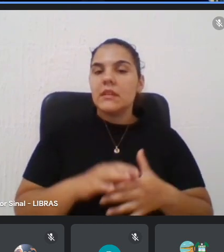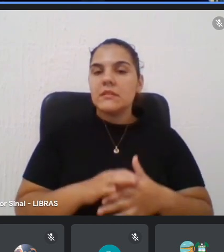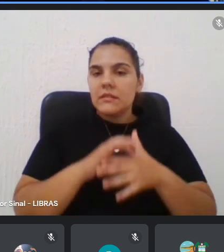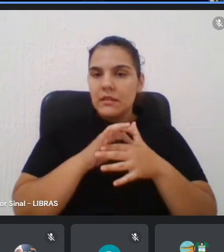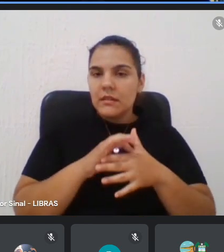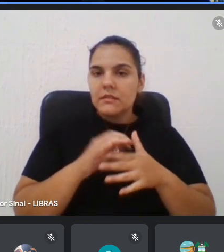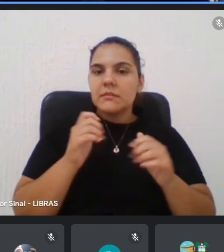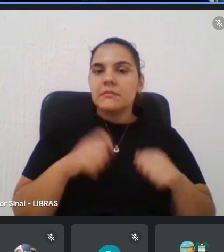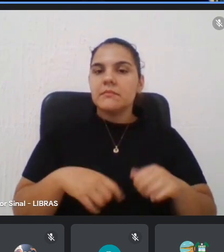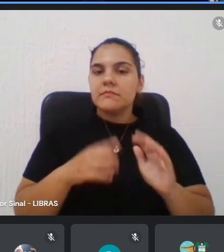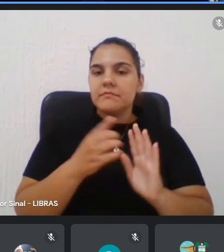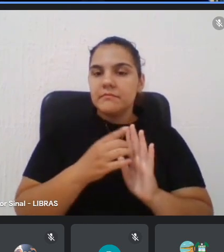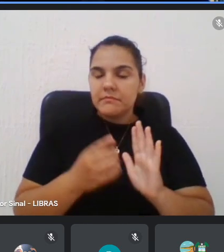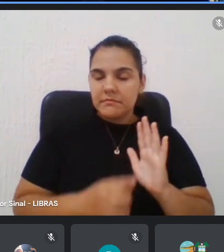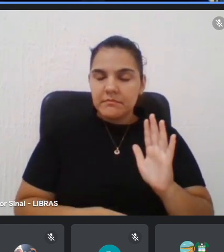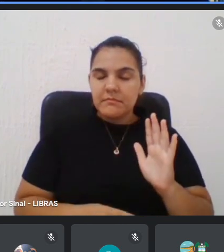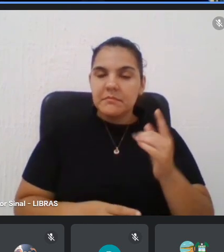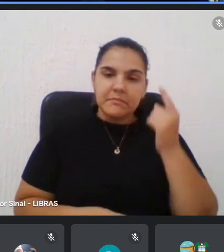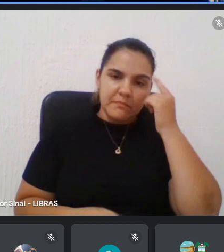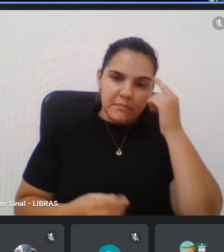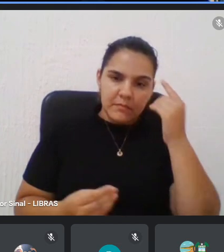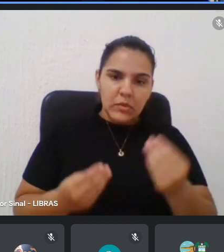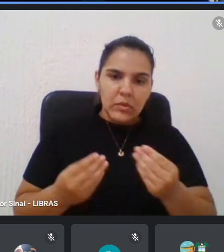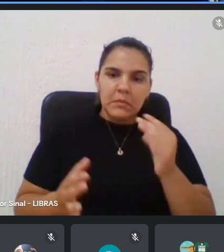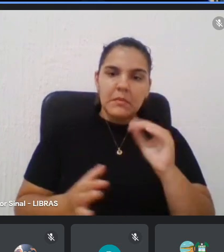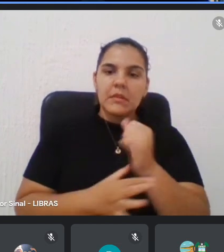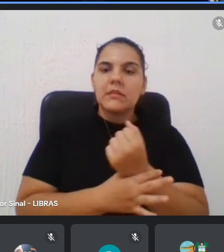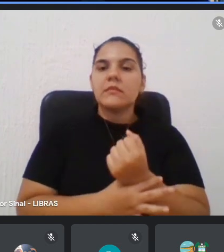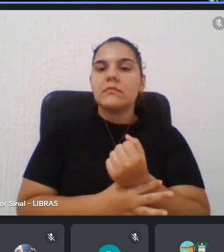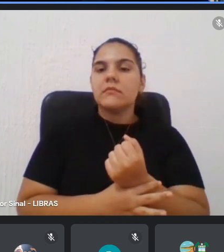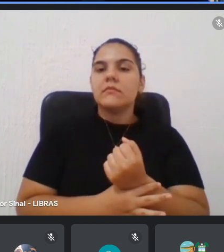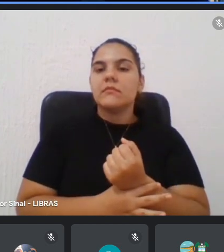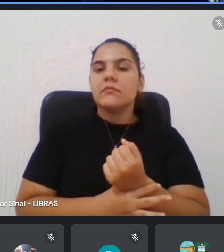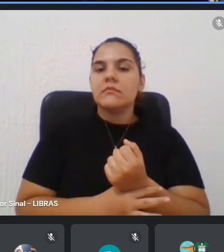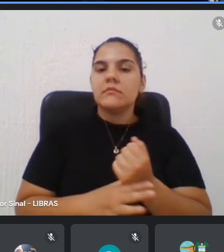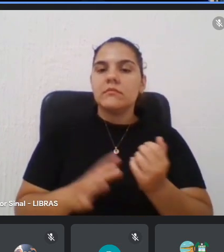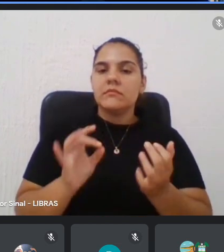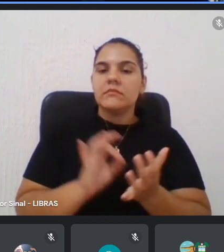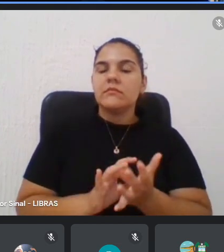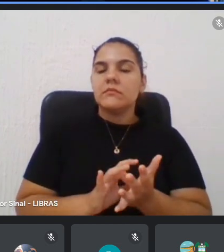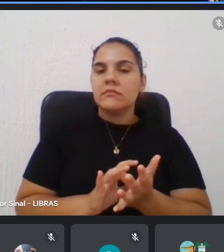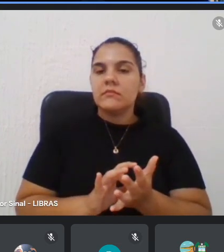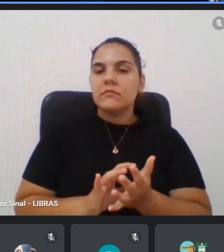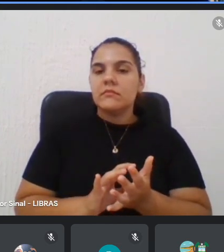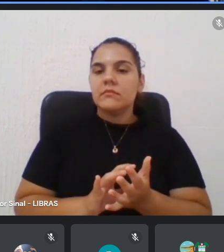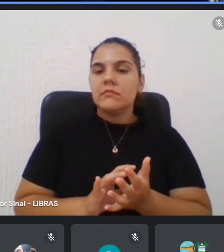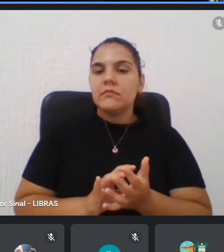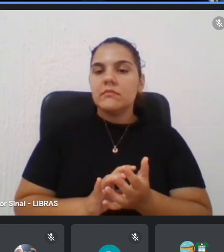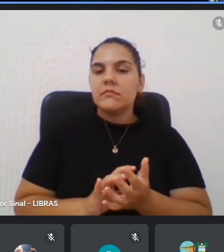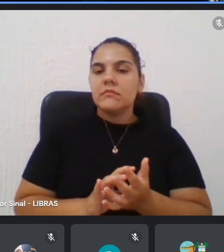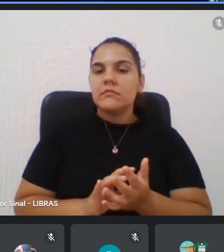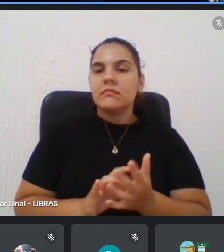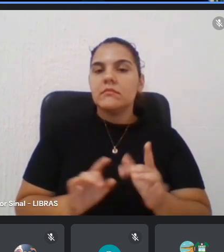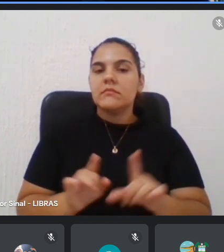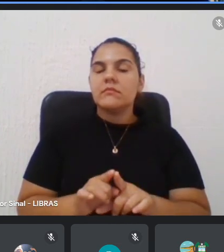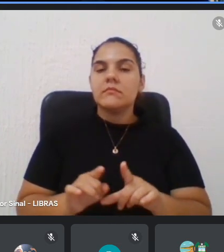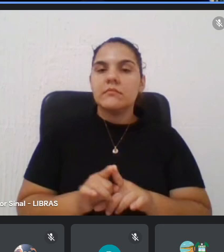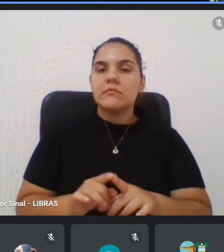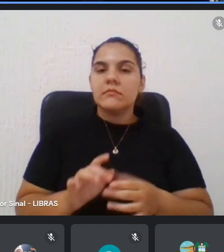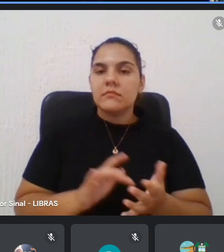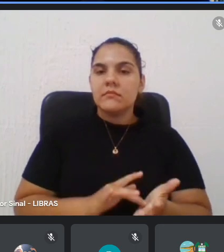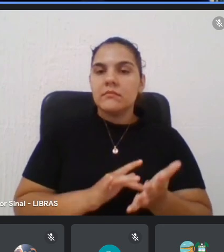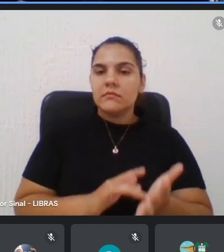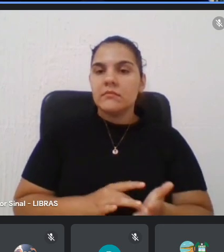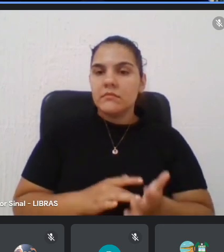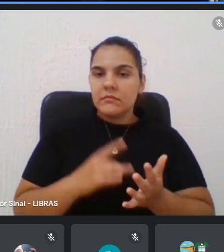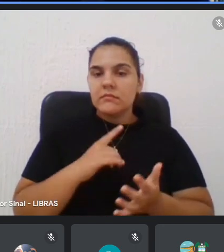como garantir a veracidade dessas declarações e, no caso dos ciganos, as associações